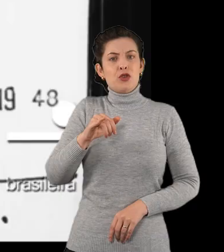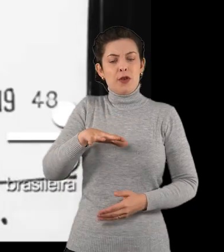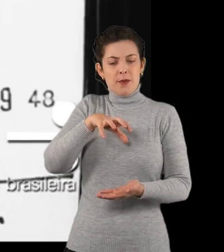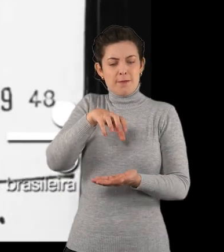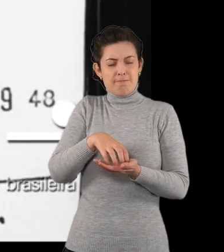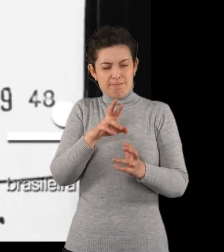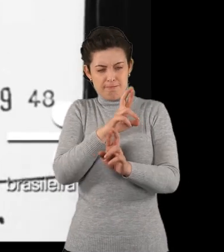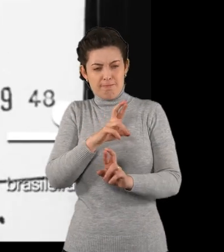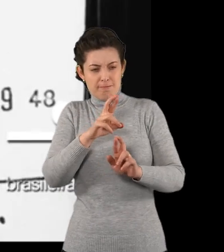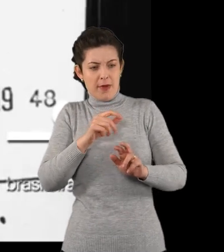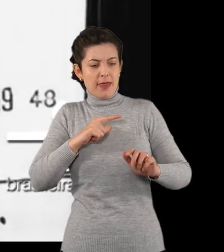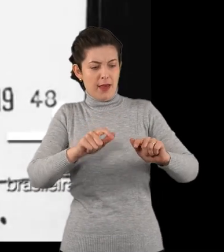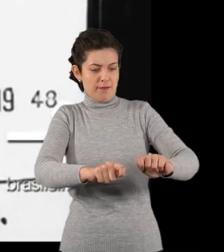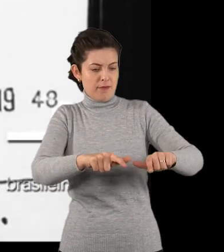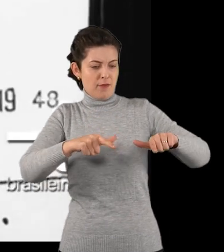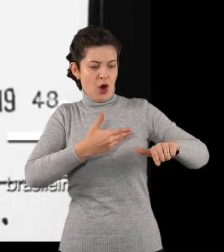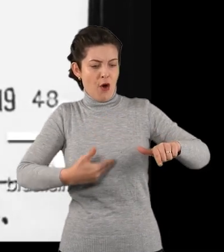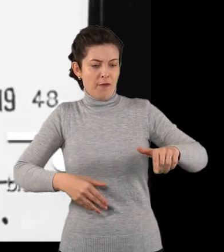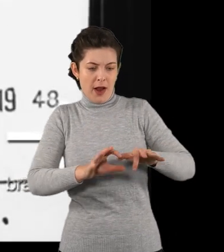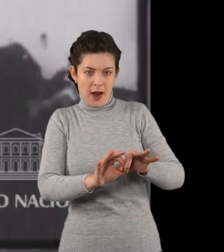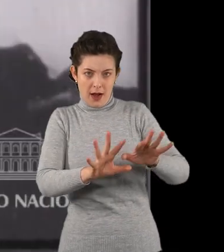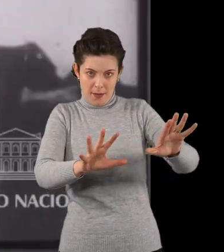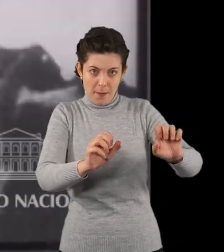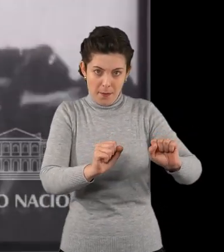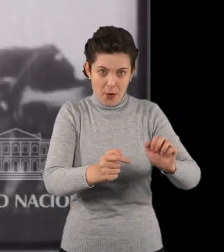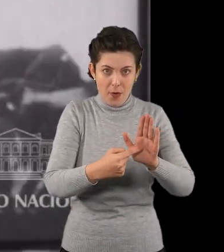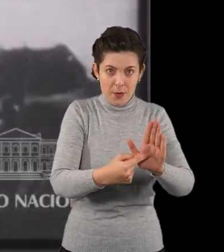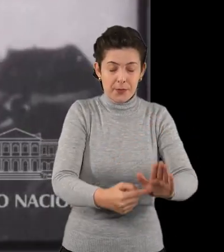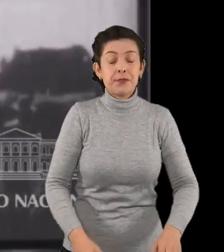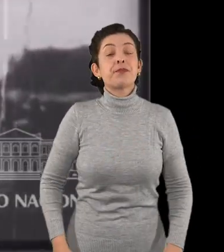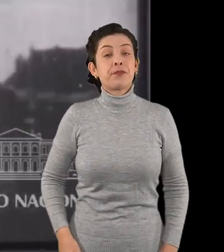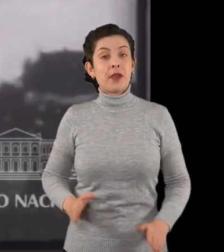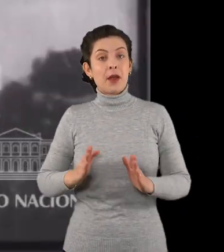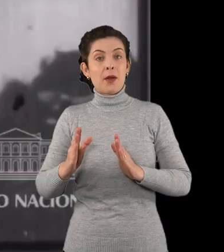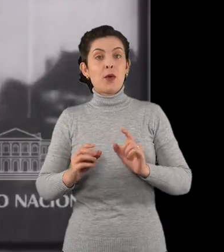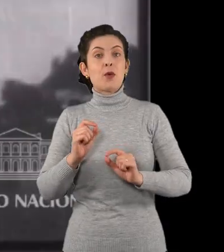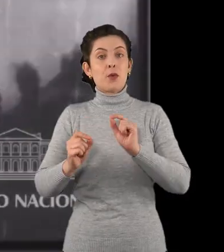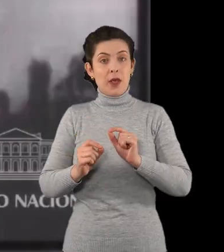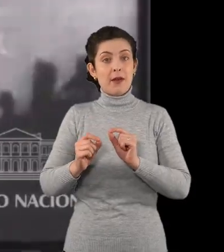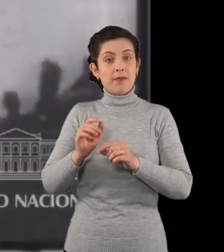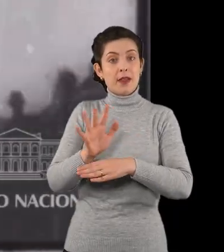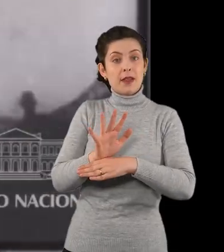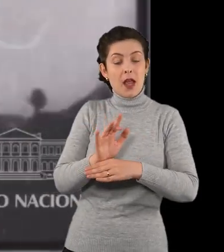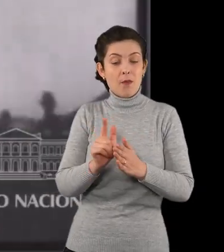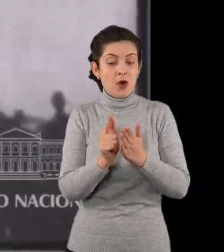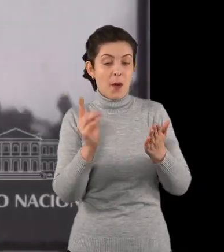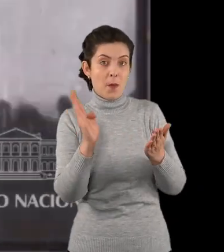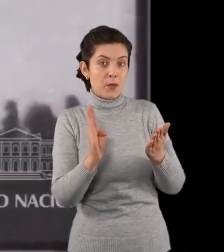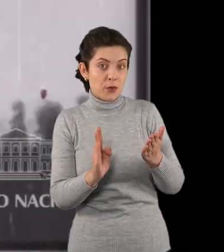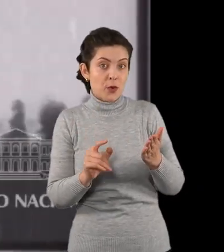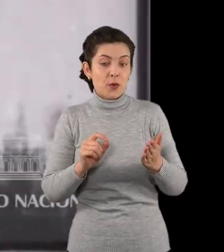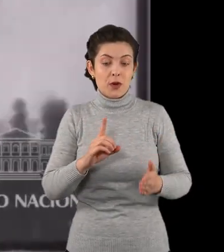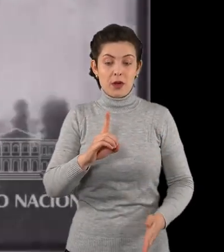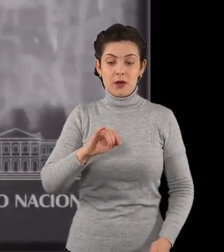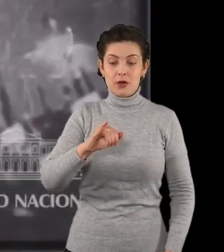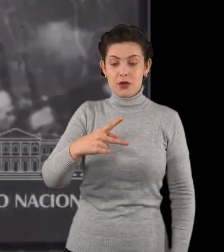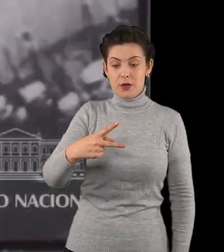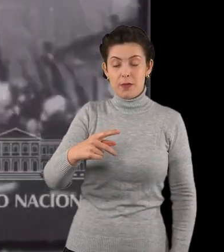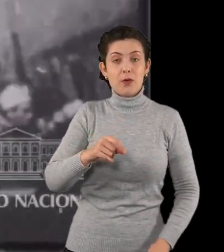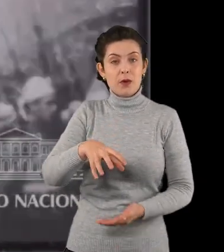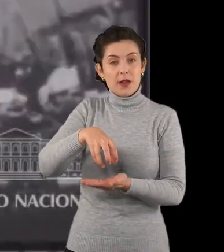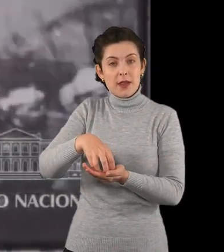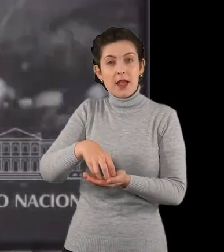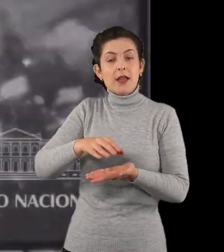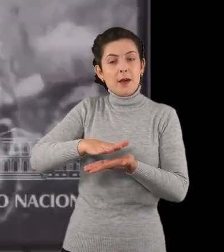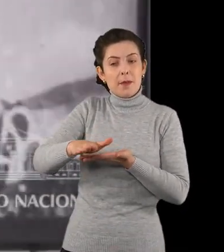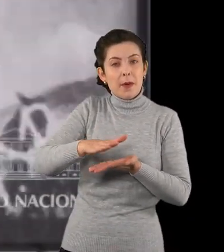e que tivesse um certificado emitido pelo governo. No mesmo período, o governo criou o Cinejornal Brasileiro, que era produzido pelo